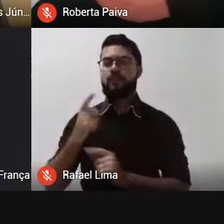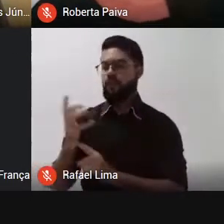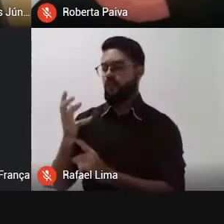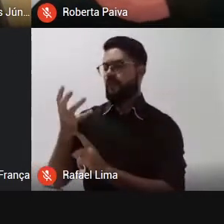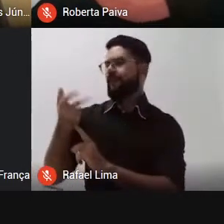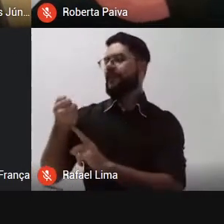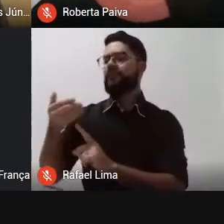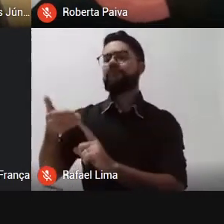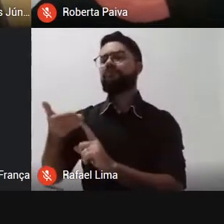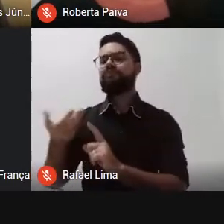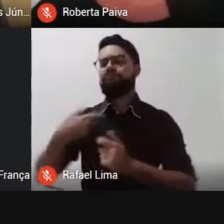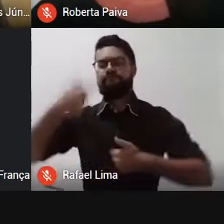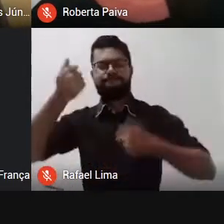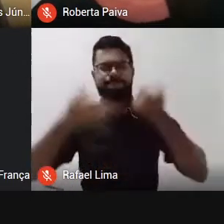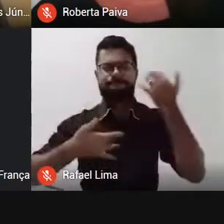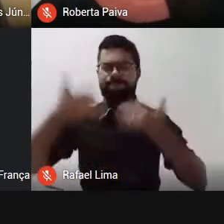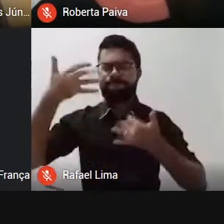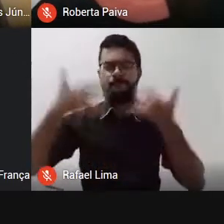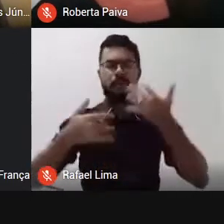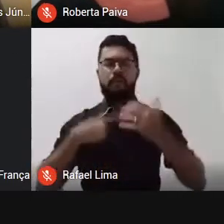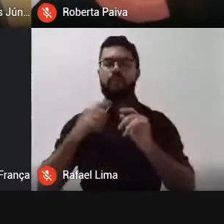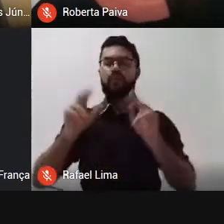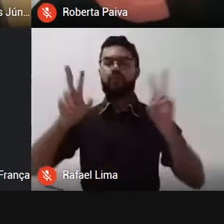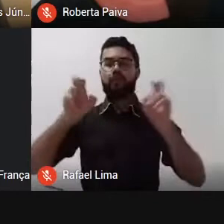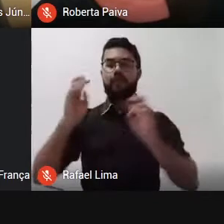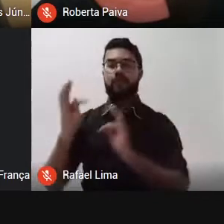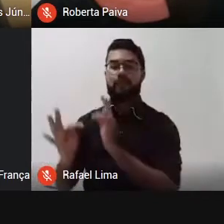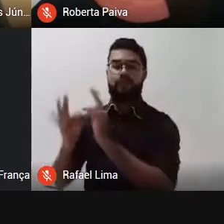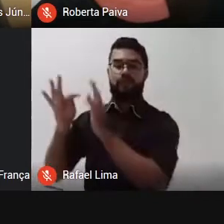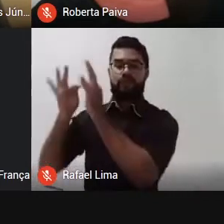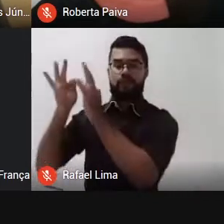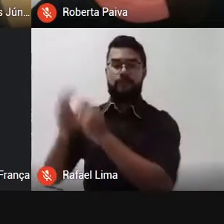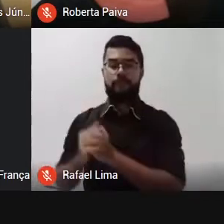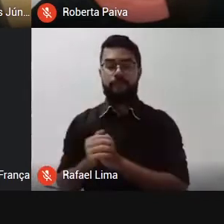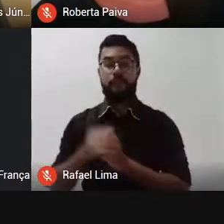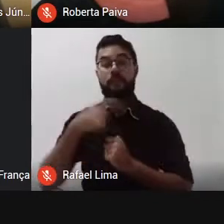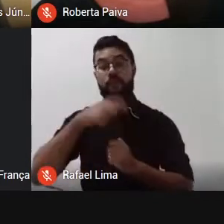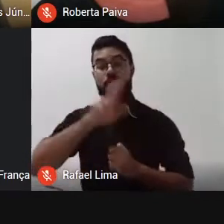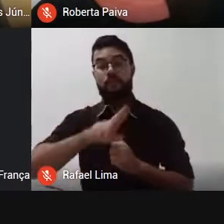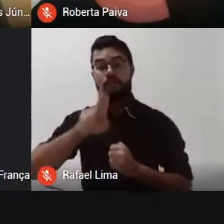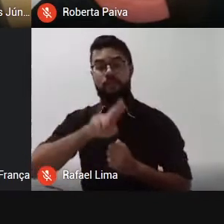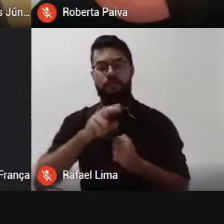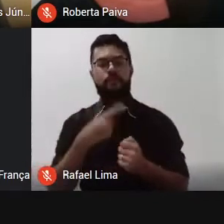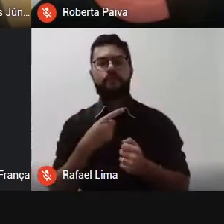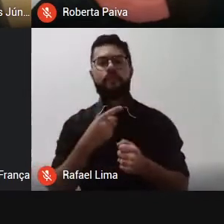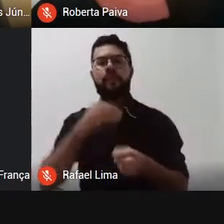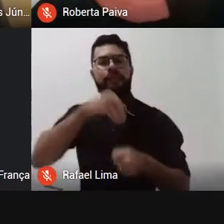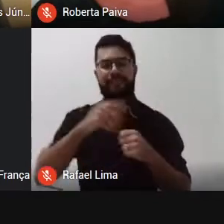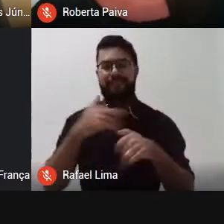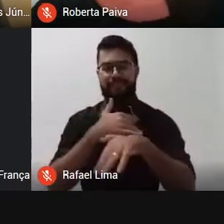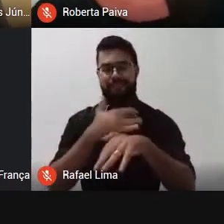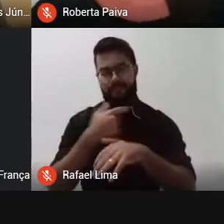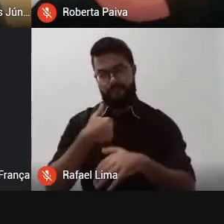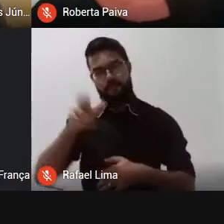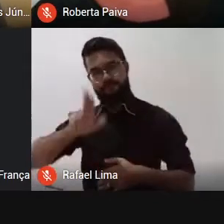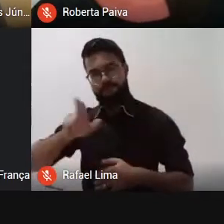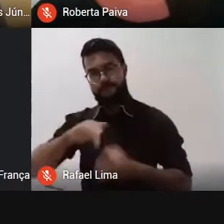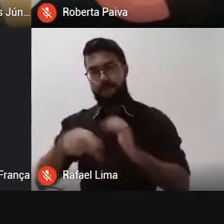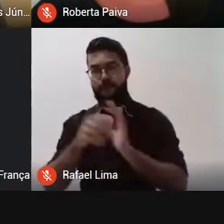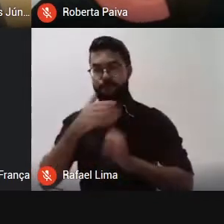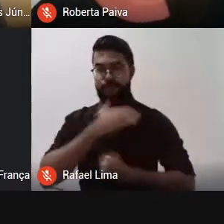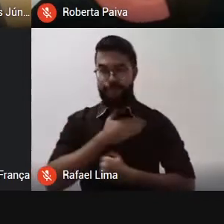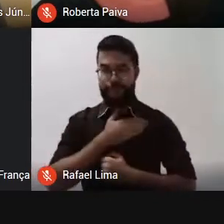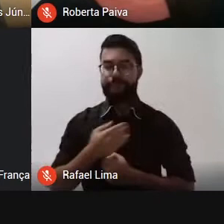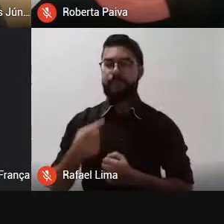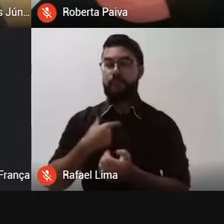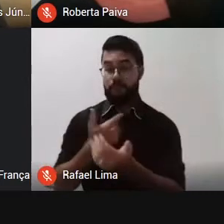falar dessa tecnologia, né? Mas eu posso falar como foi a implantação lá no campus Princesa Isabel. Eu comecei no